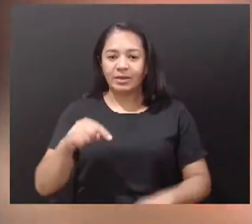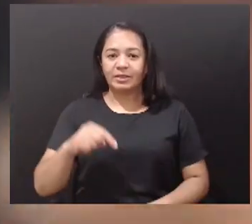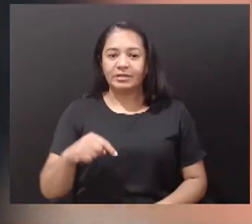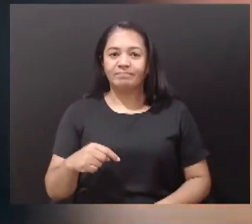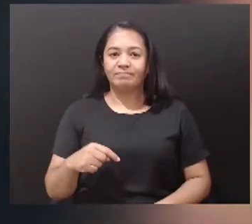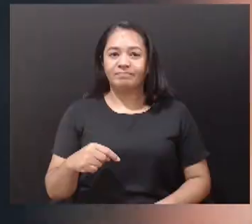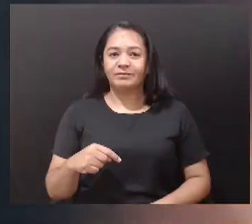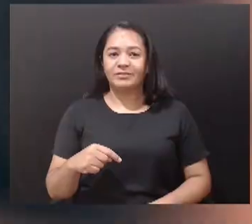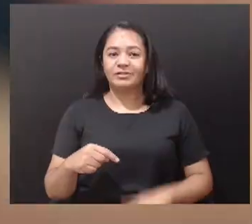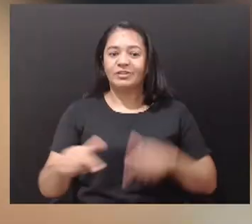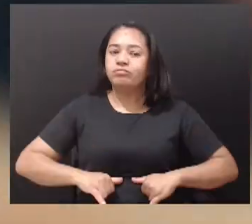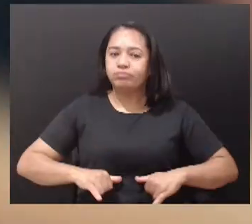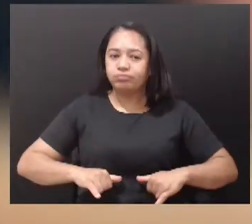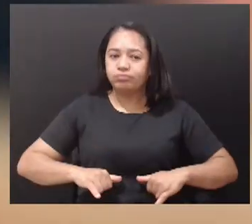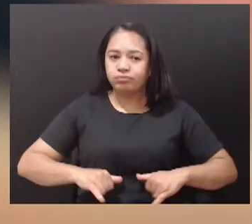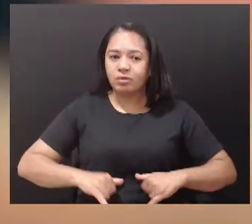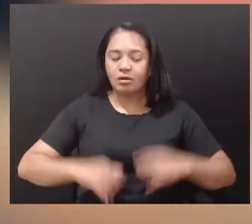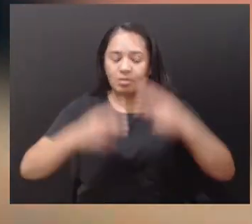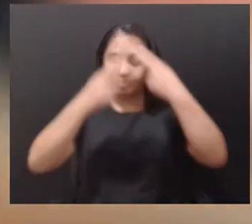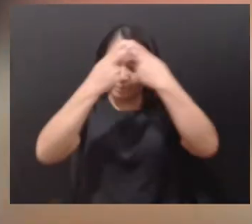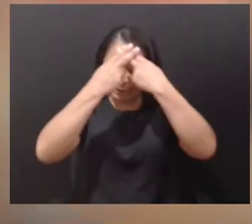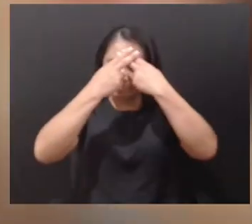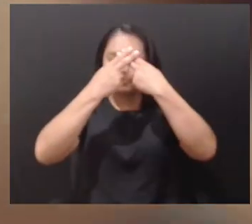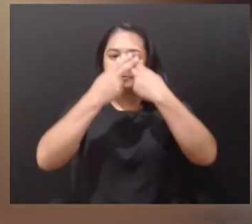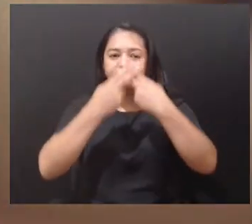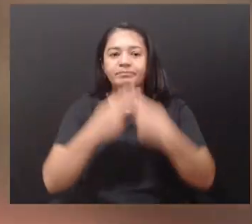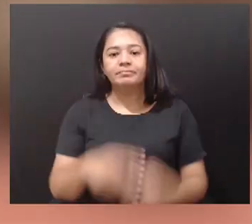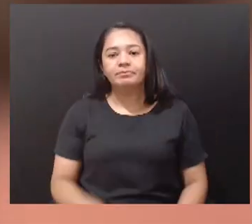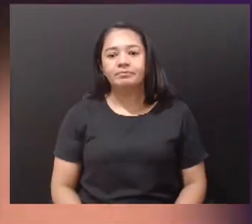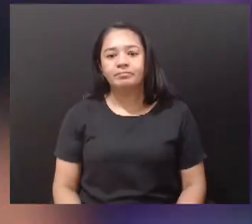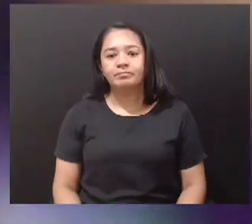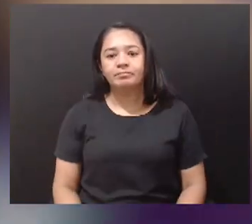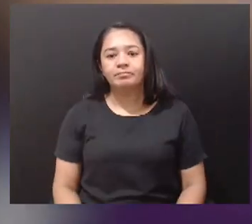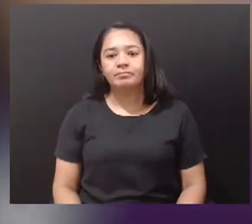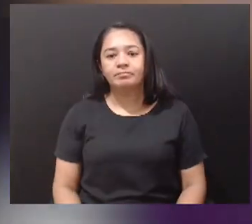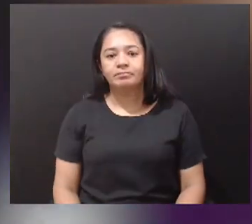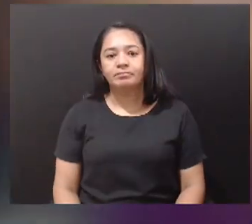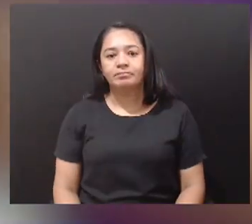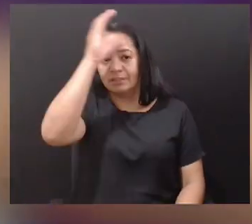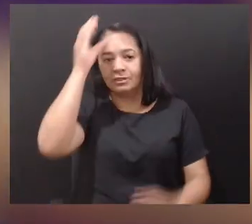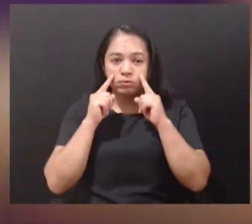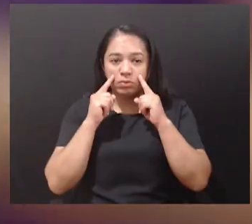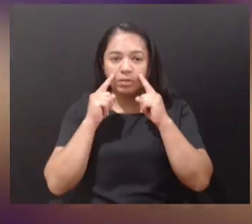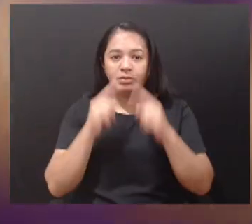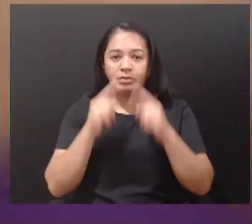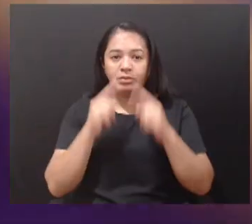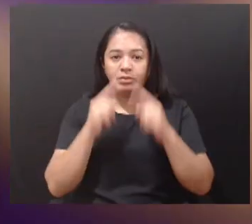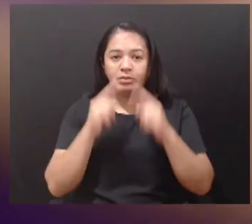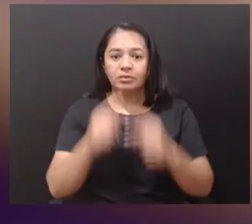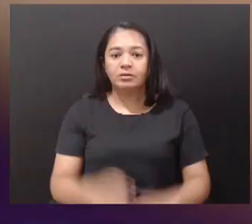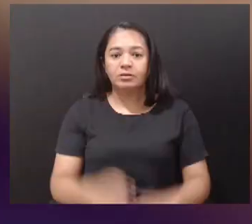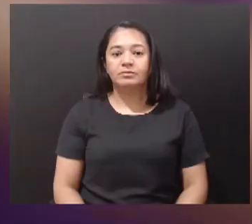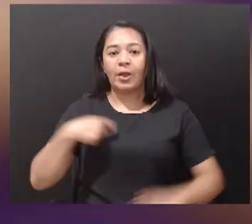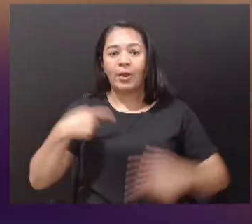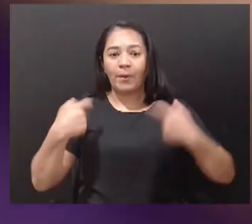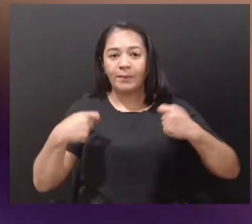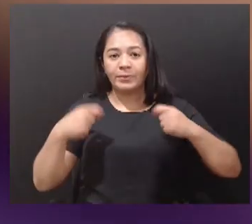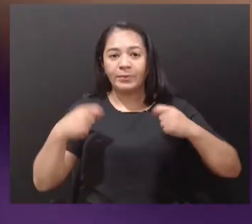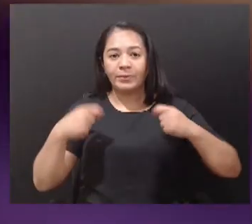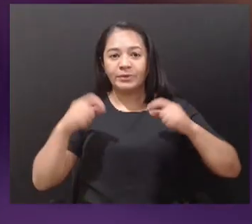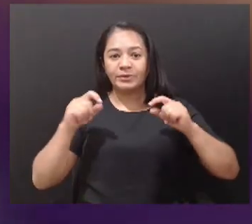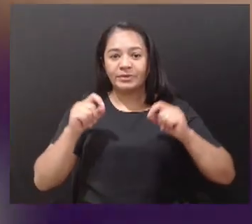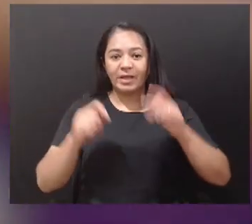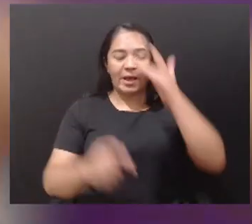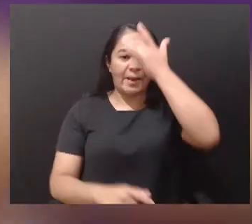com dores, com traumas, e aqui as clientes choram na cadeira. Então, assim, eu preciso que a pessoa seja apaixonada por